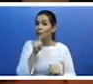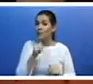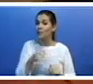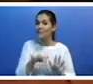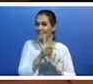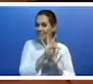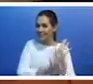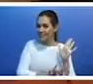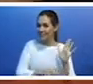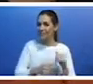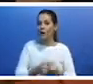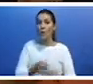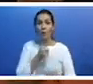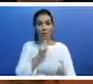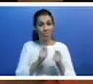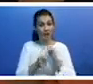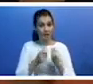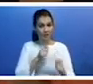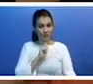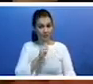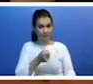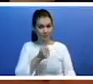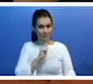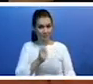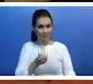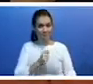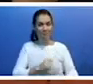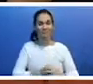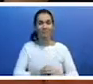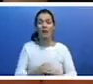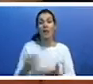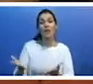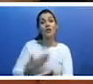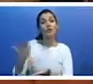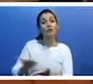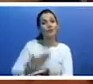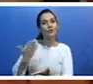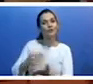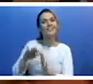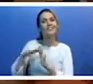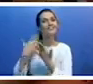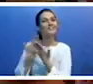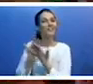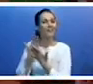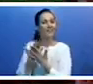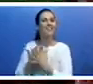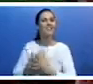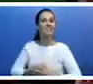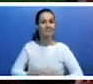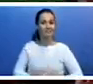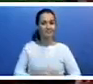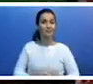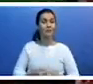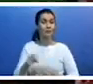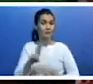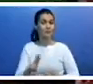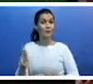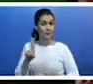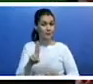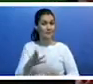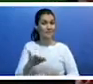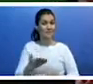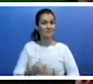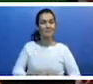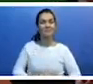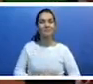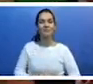texto a reportagem de jornal, os livros didáticos também, crianças, tá? Que vocês usam em escolas.